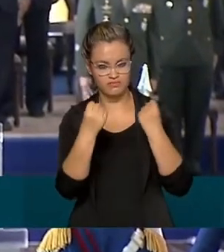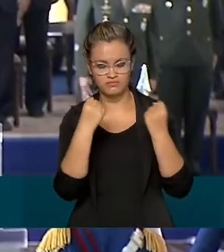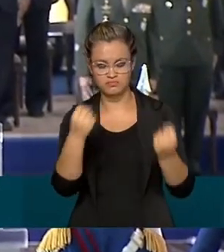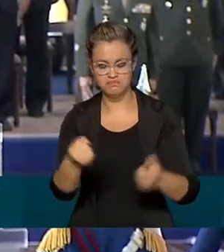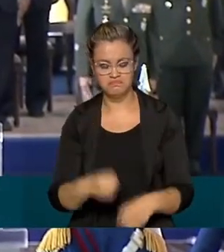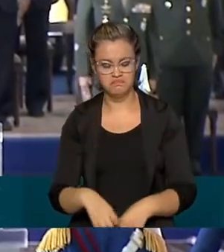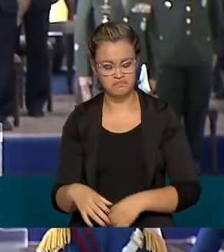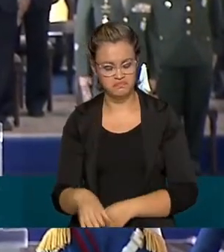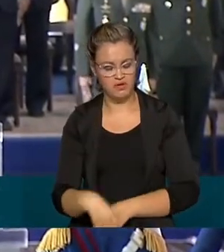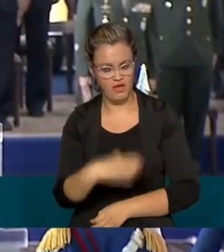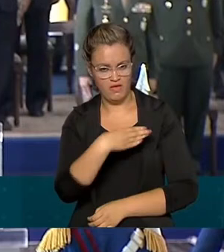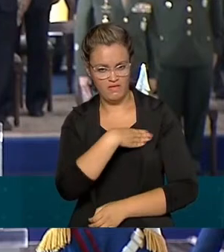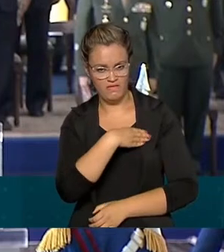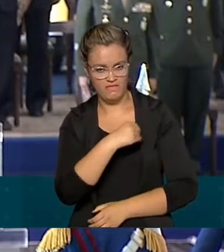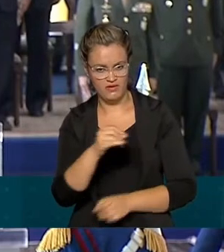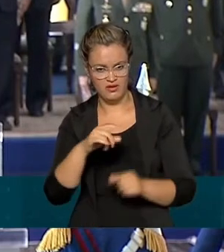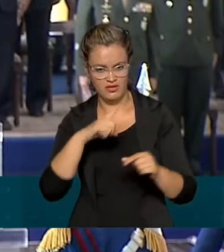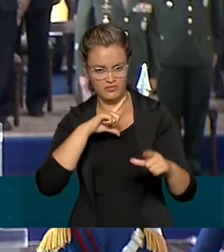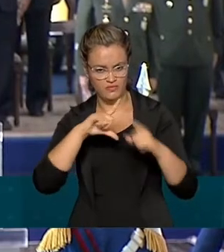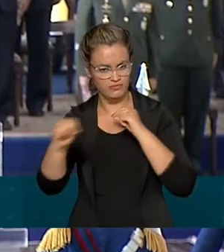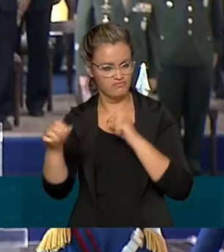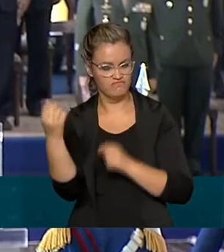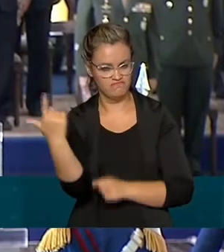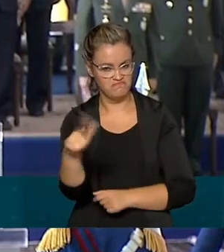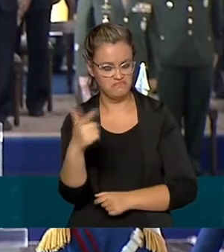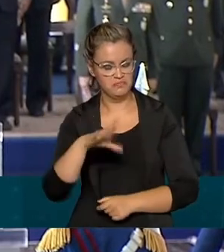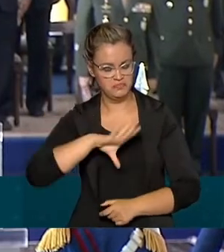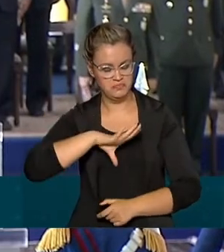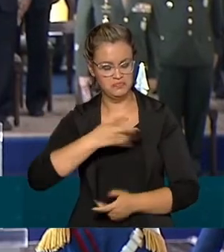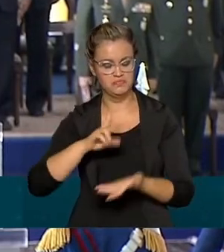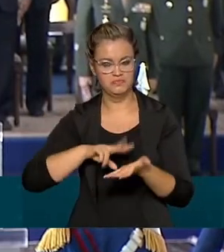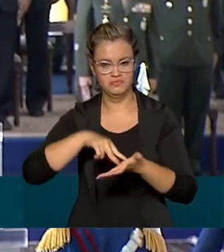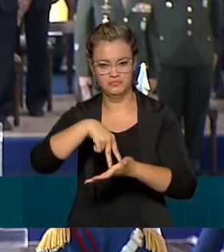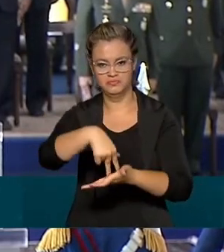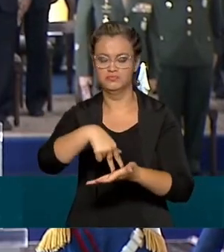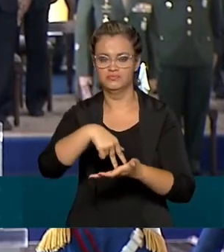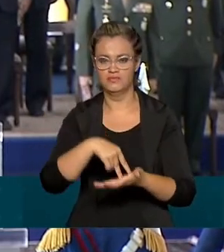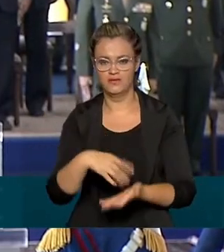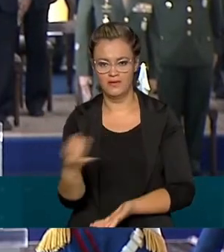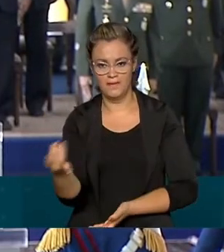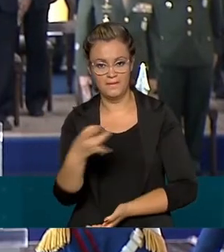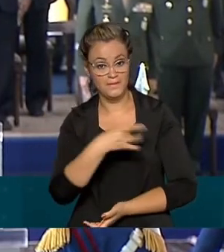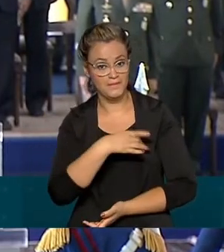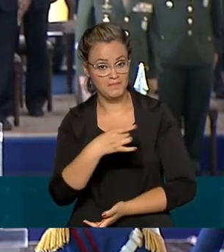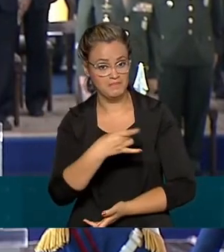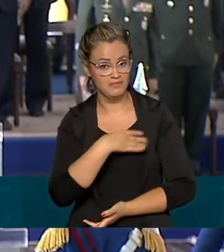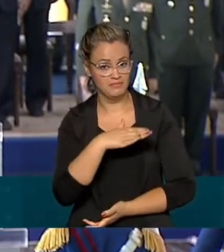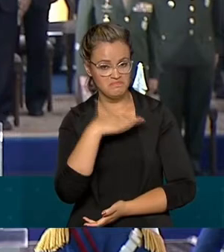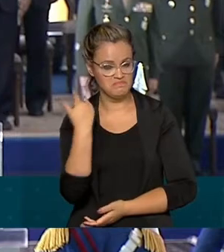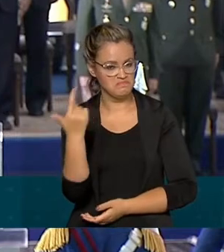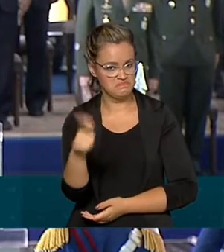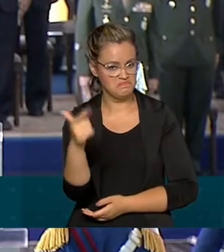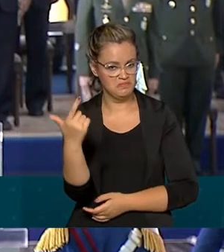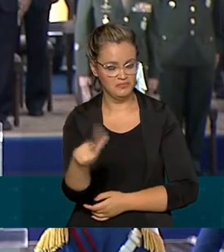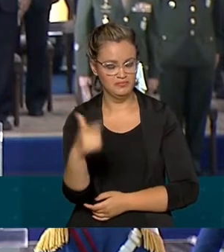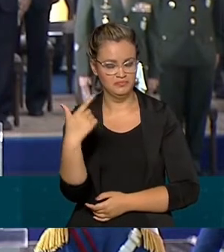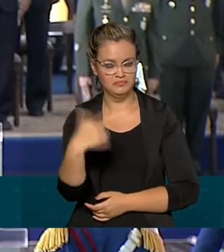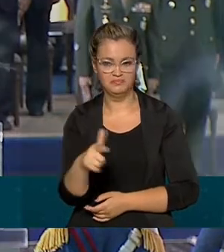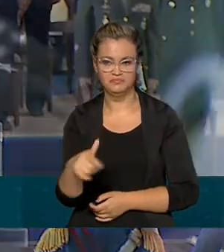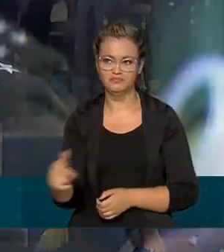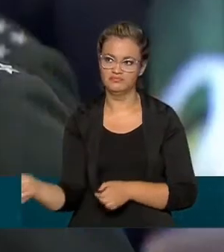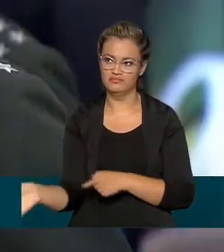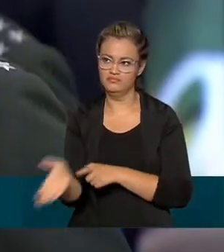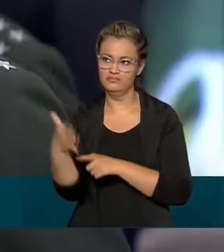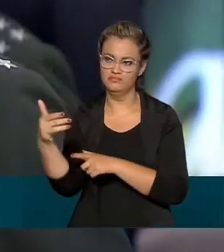clava forte, verás que o filho teu não foge à luta, nem teme quem te